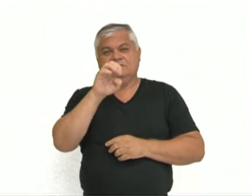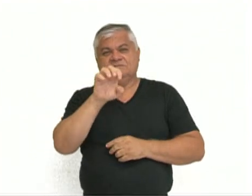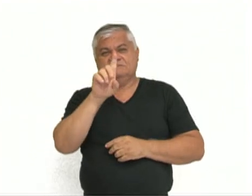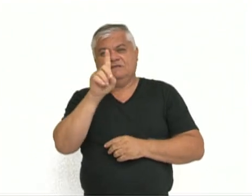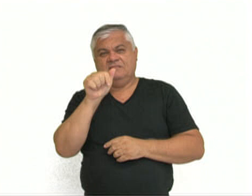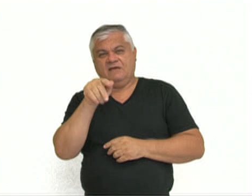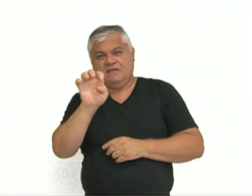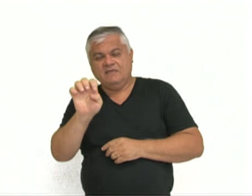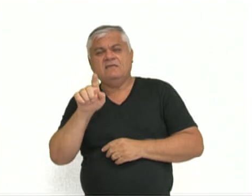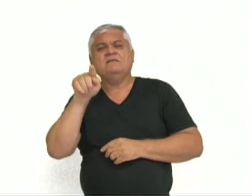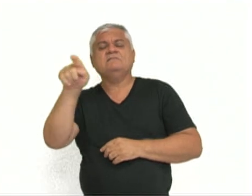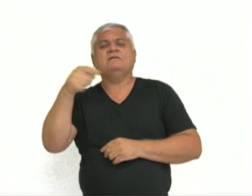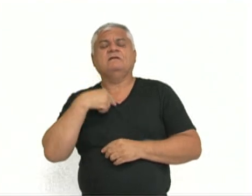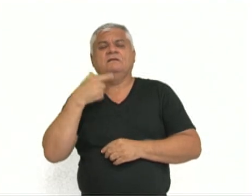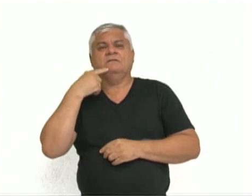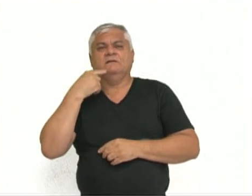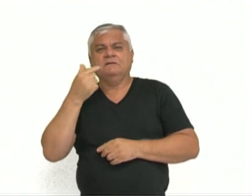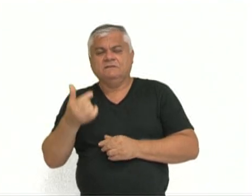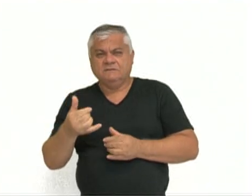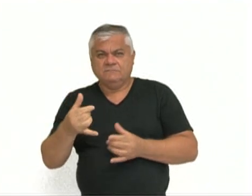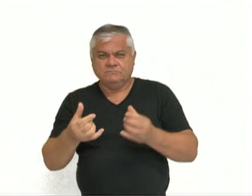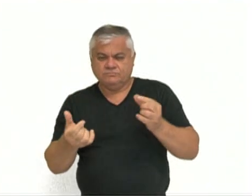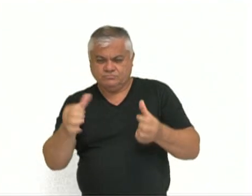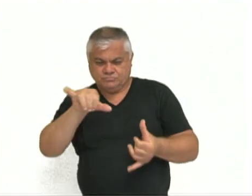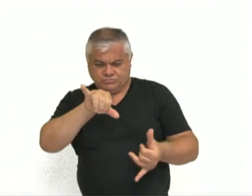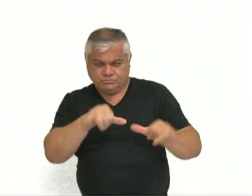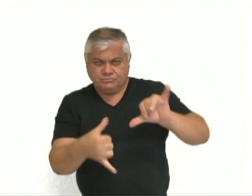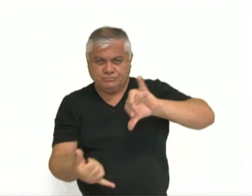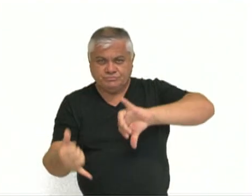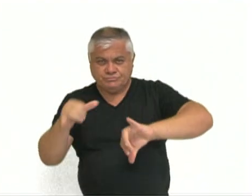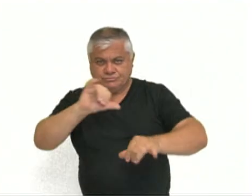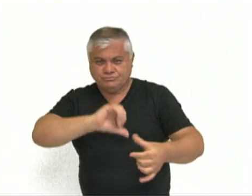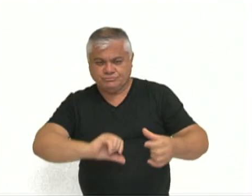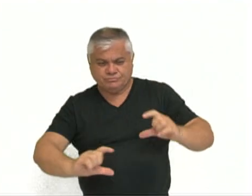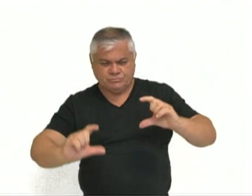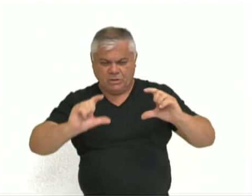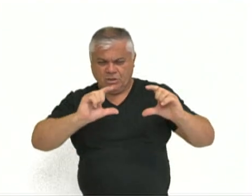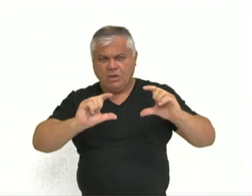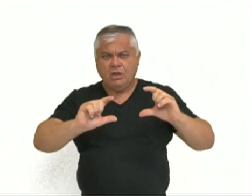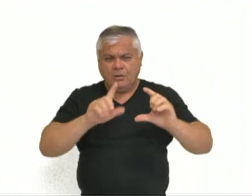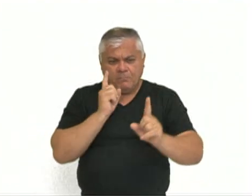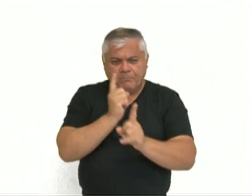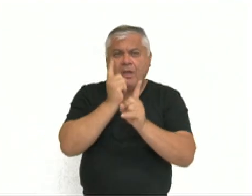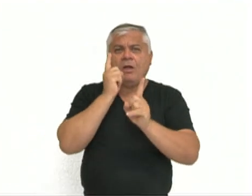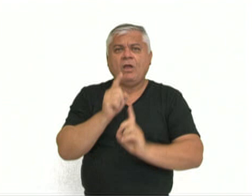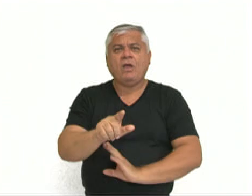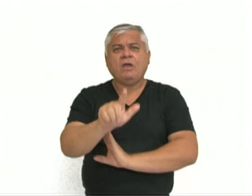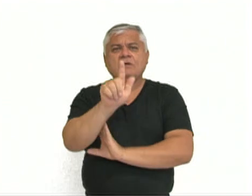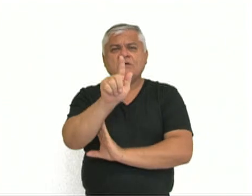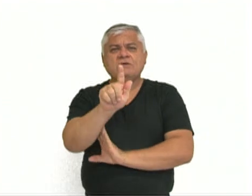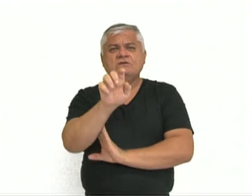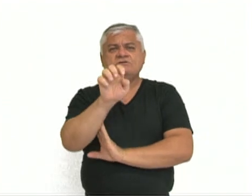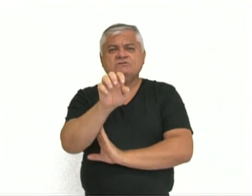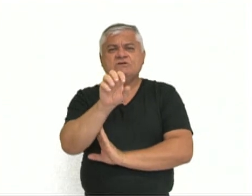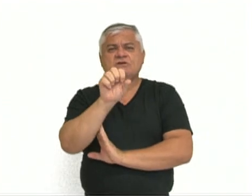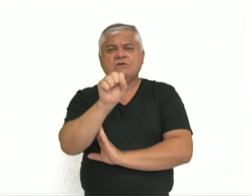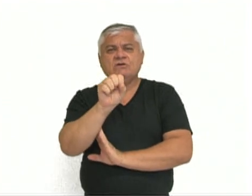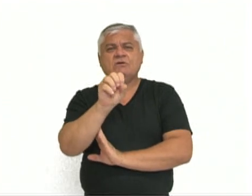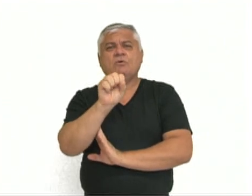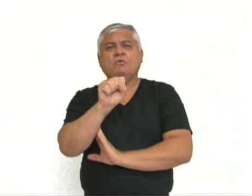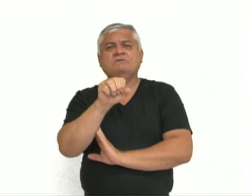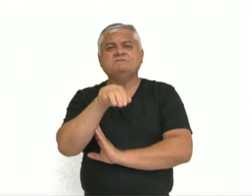presença em algumas amostras analisadas da geosmina. Gente, o responsável, segundo a SEDAI,